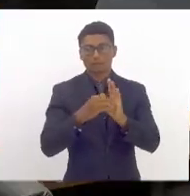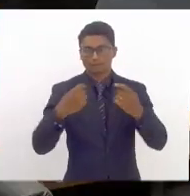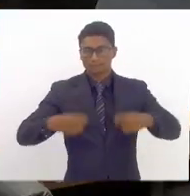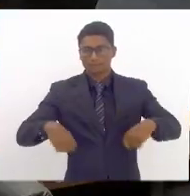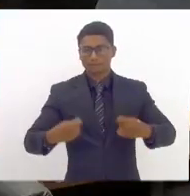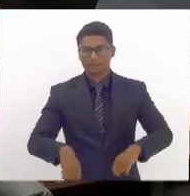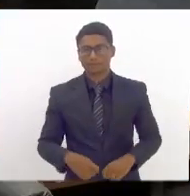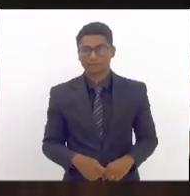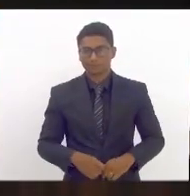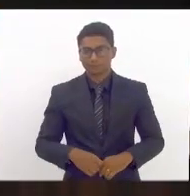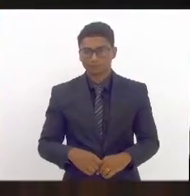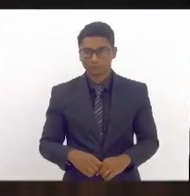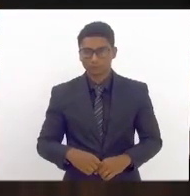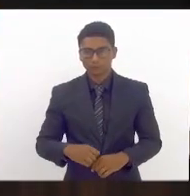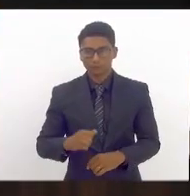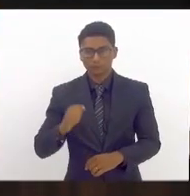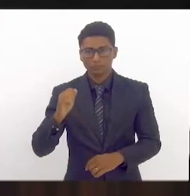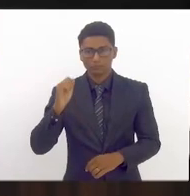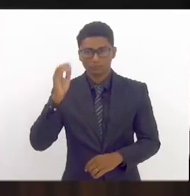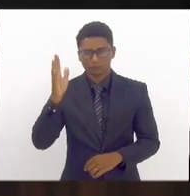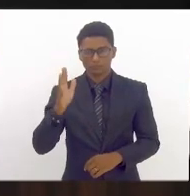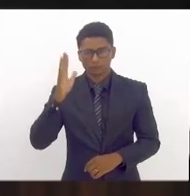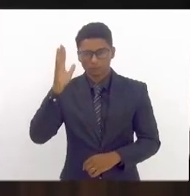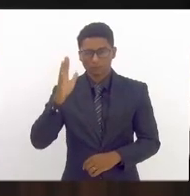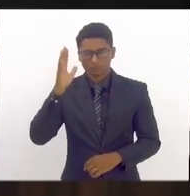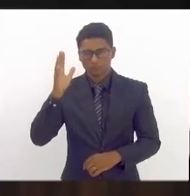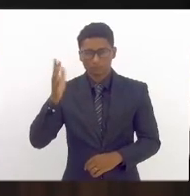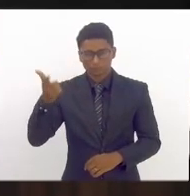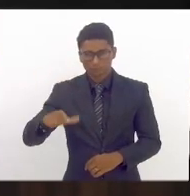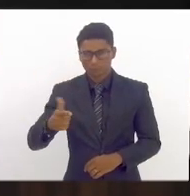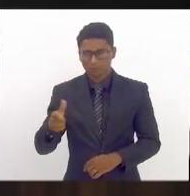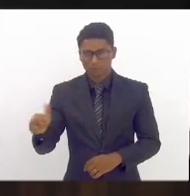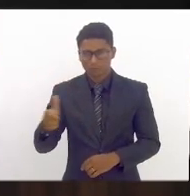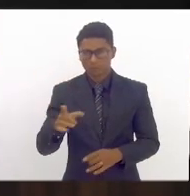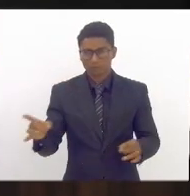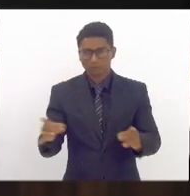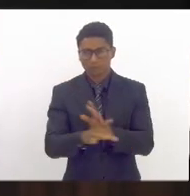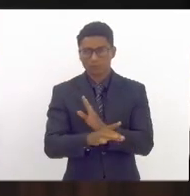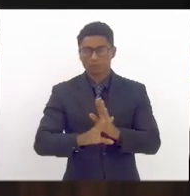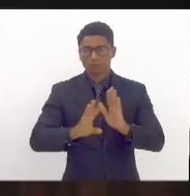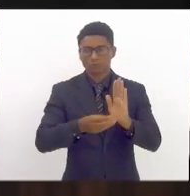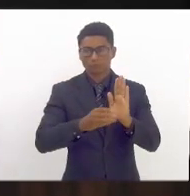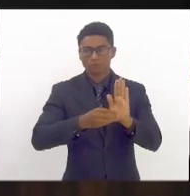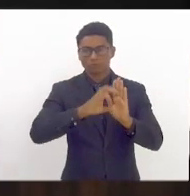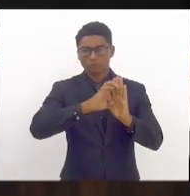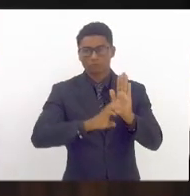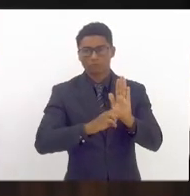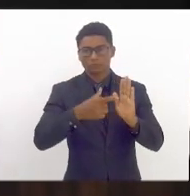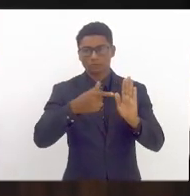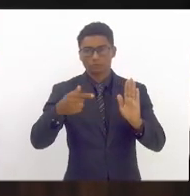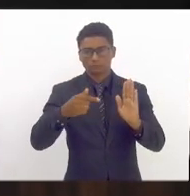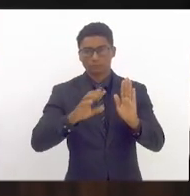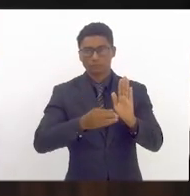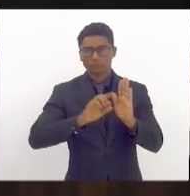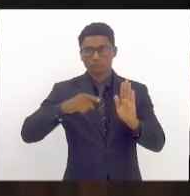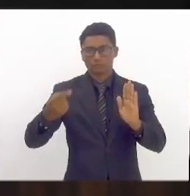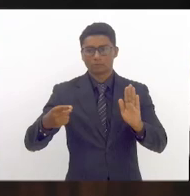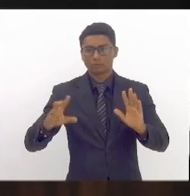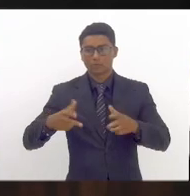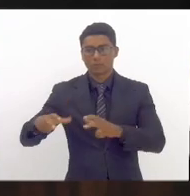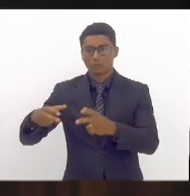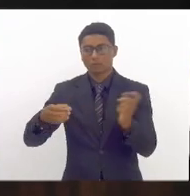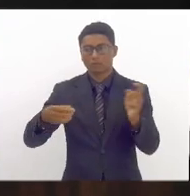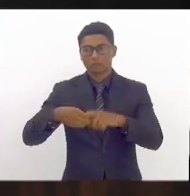lembrado. Não havendo mais oradores inscritos, encerrada a discussão. O presente proposta recebeu 27 emendas e retorna às comissões.